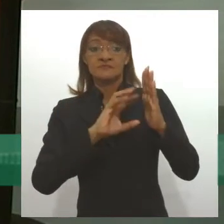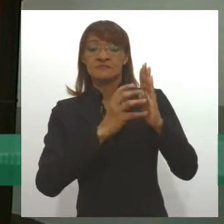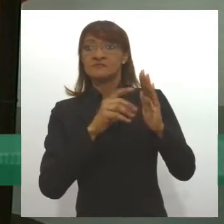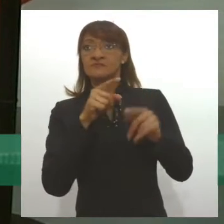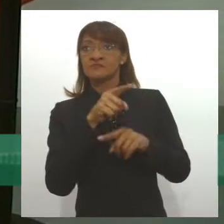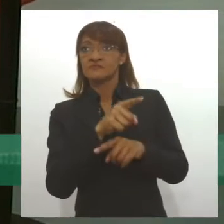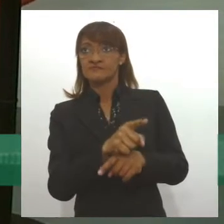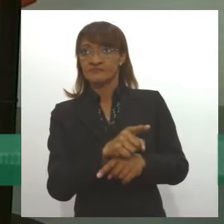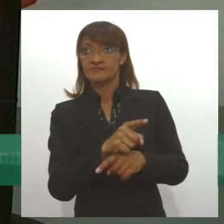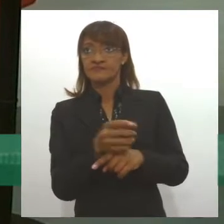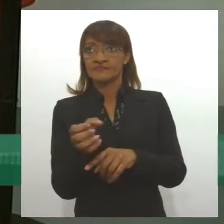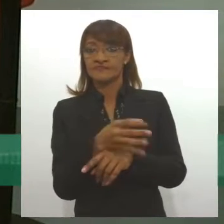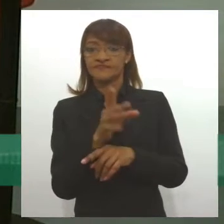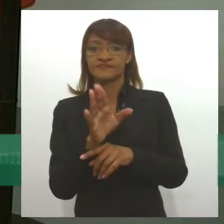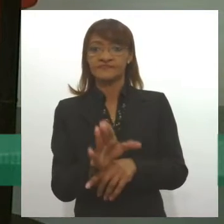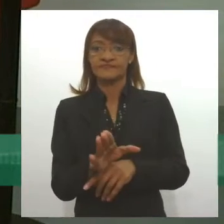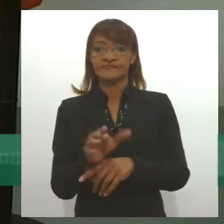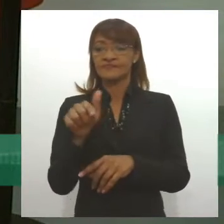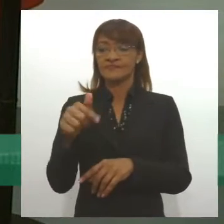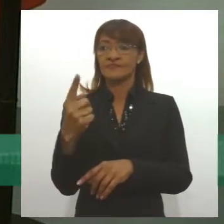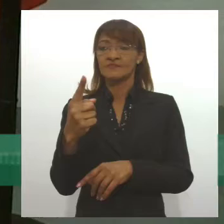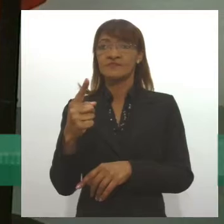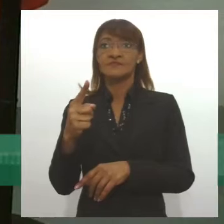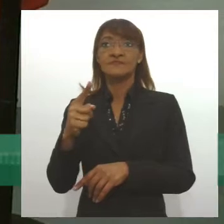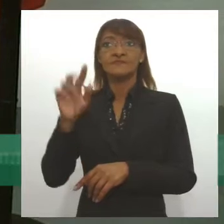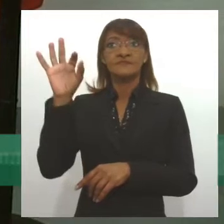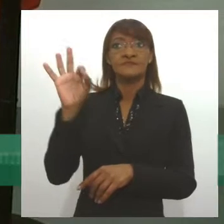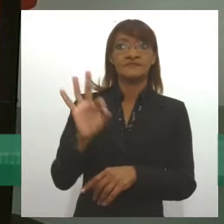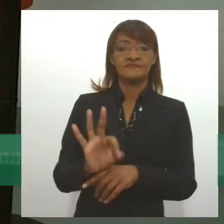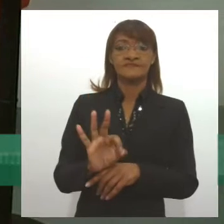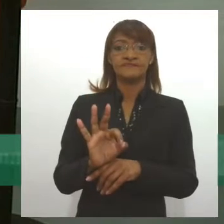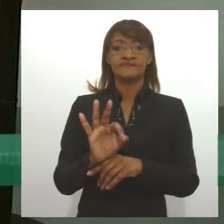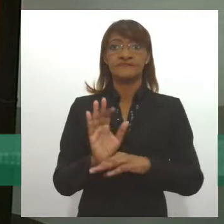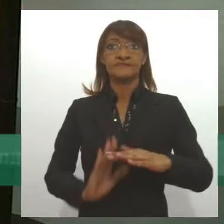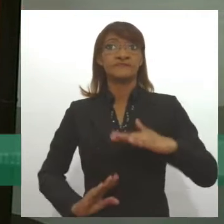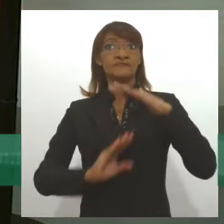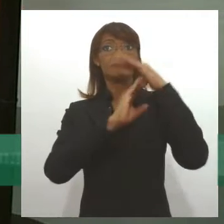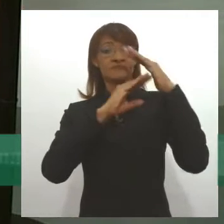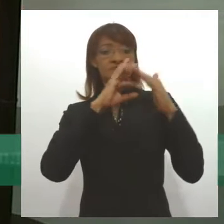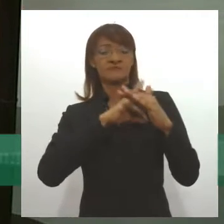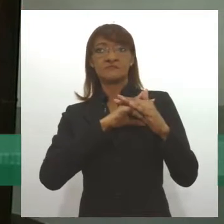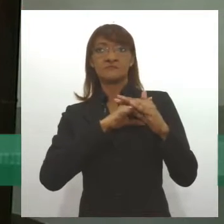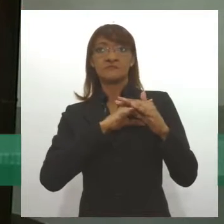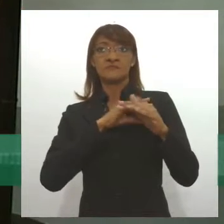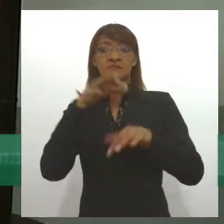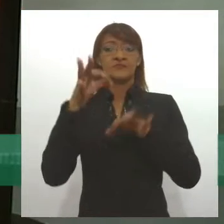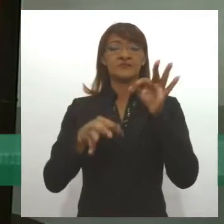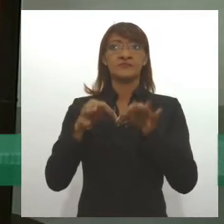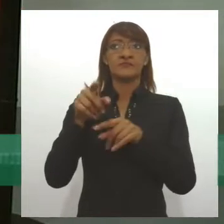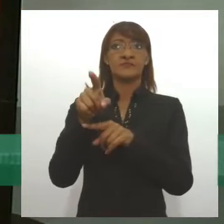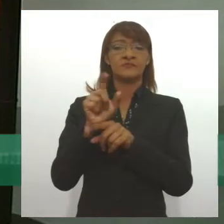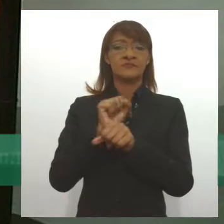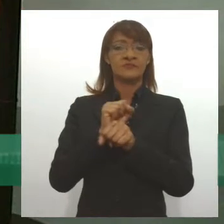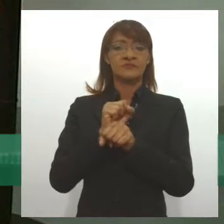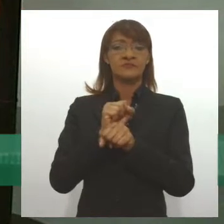dos subsídios da magistratura estão acima do teto, né? É preciso, esse projeto aí